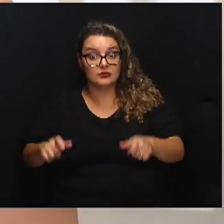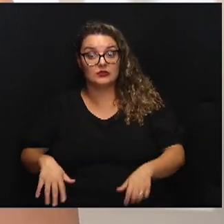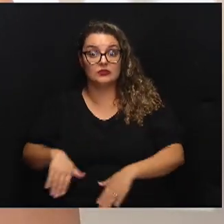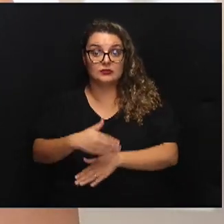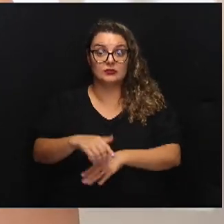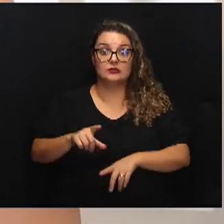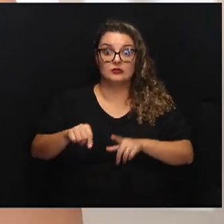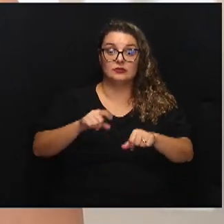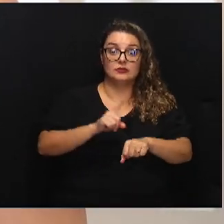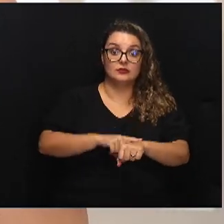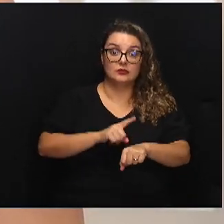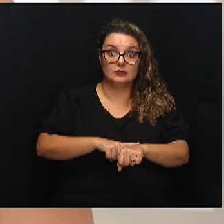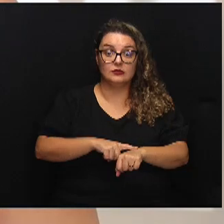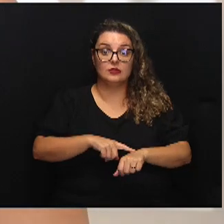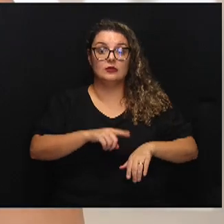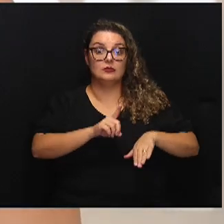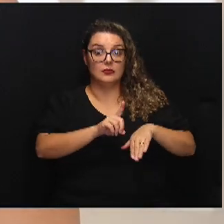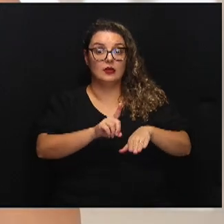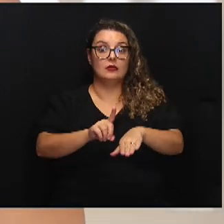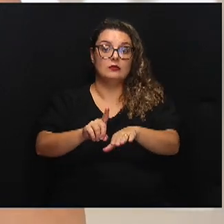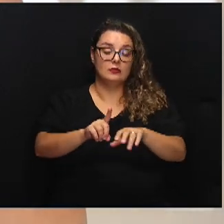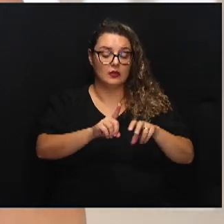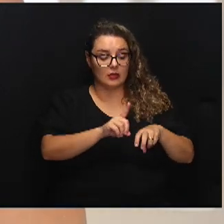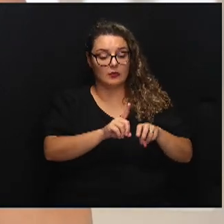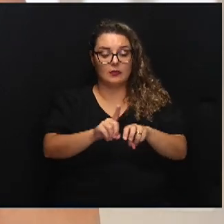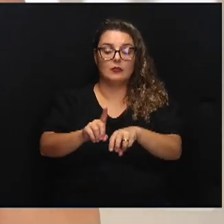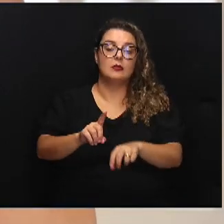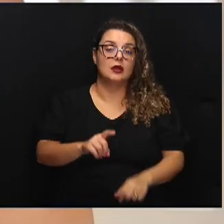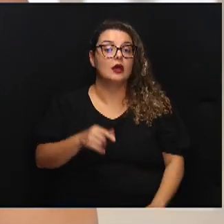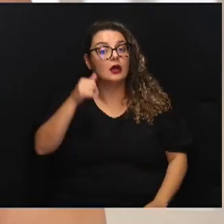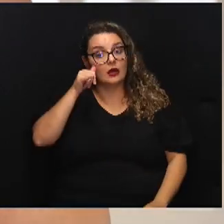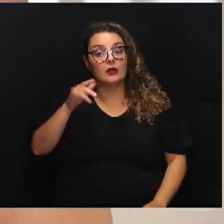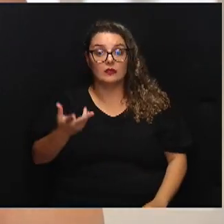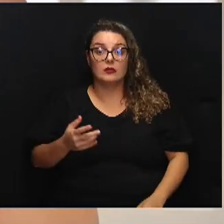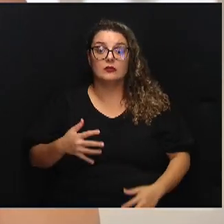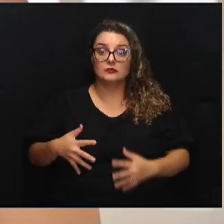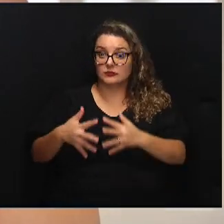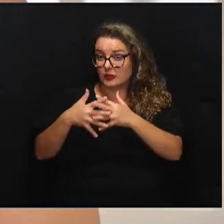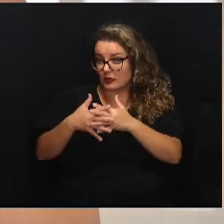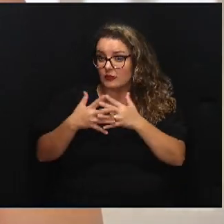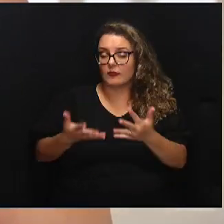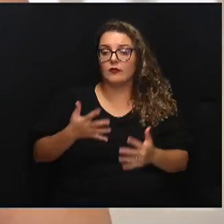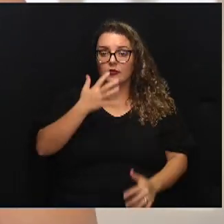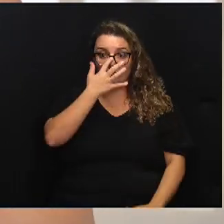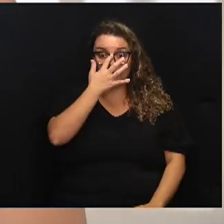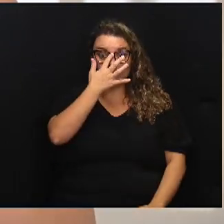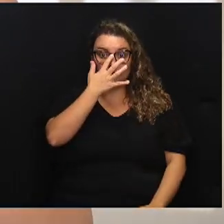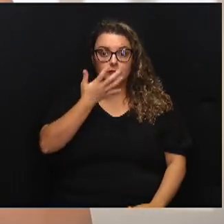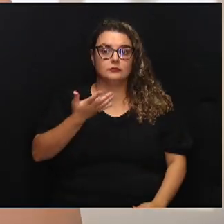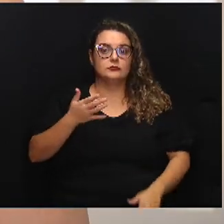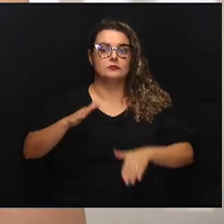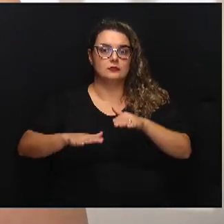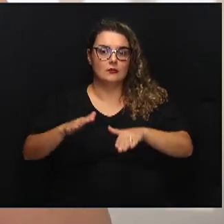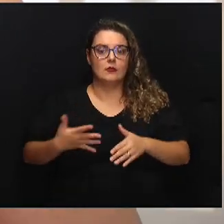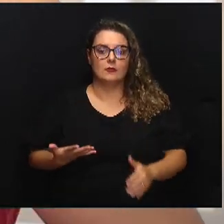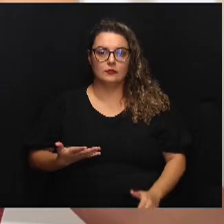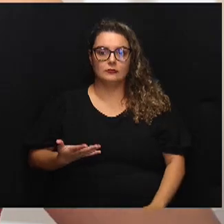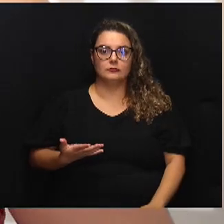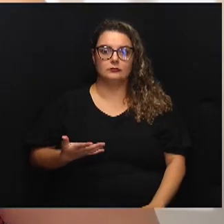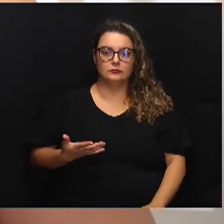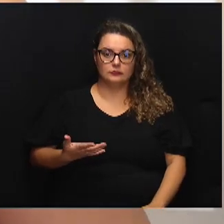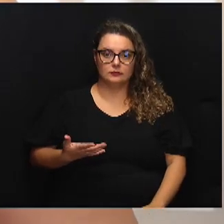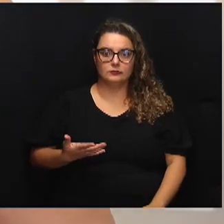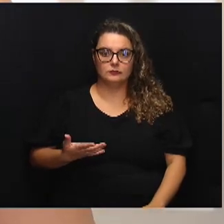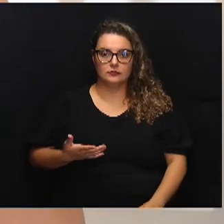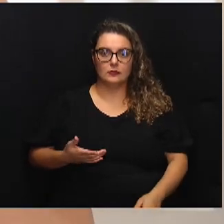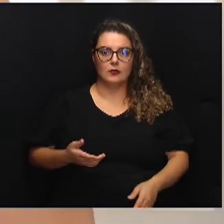bem os horários para passear com ele, para evitar de encontrar outras pessoas, né, assim. E muitas vezes ele realmente, mesmo com o coleiro, ele